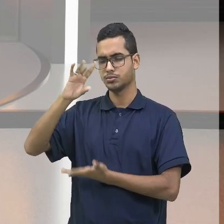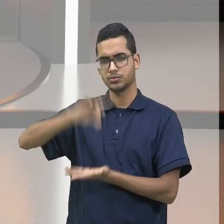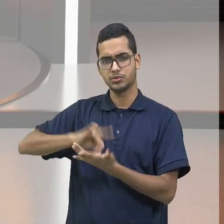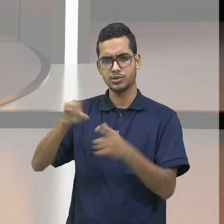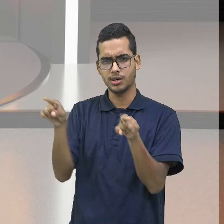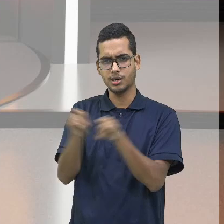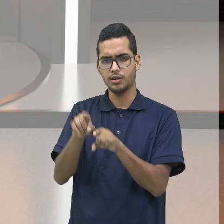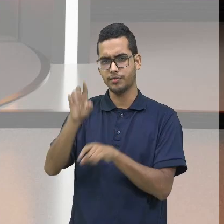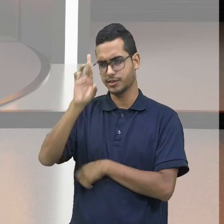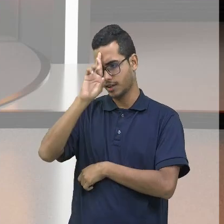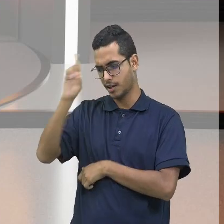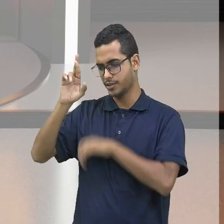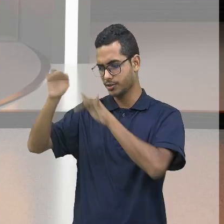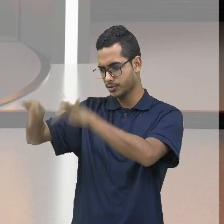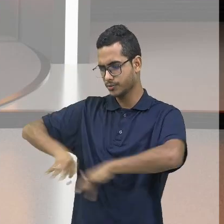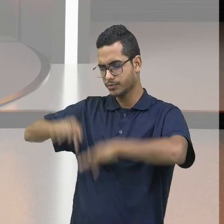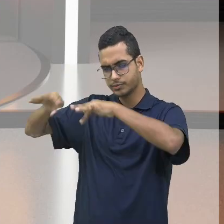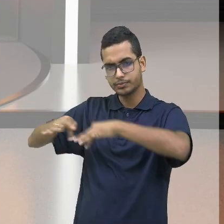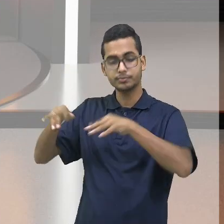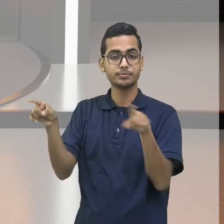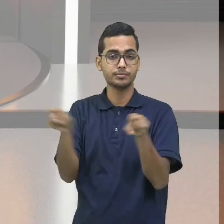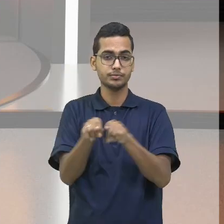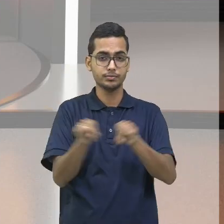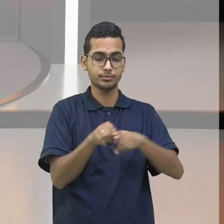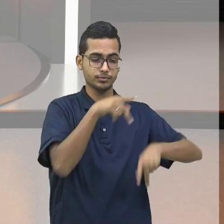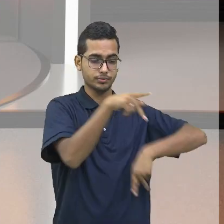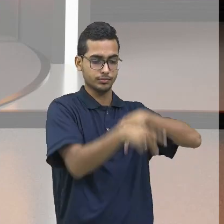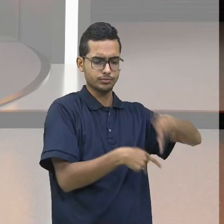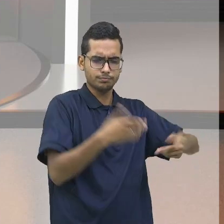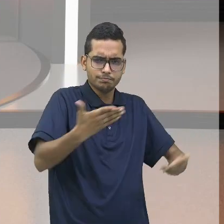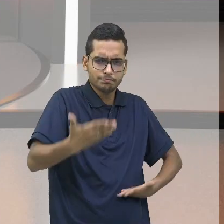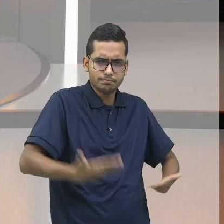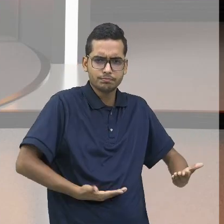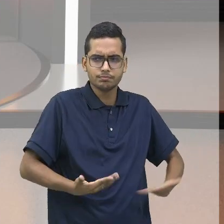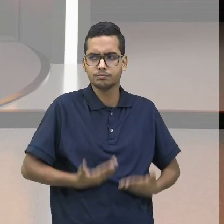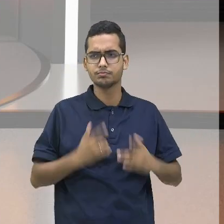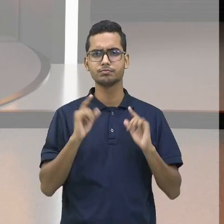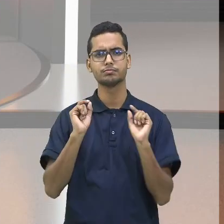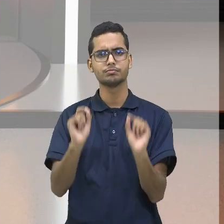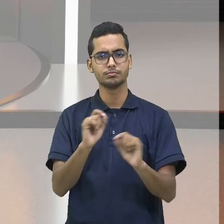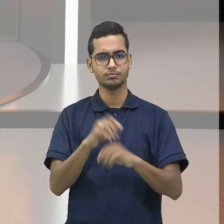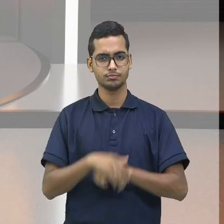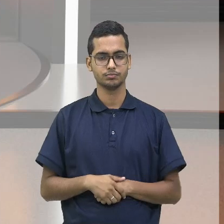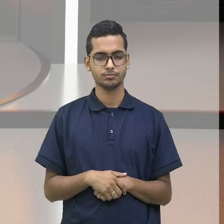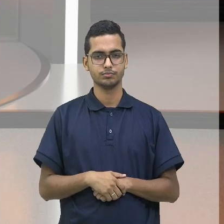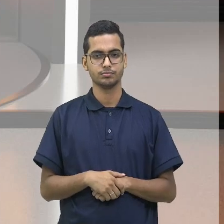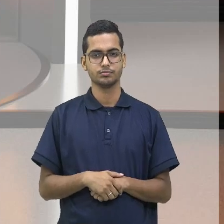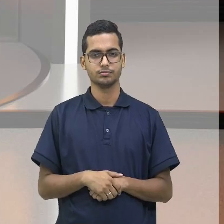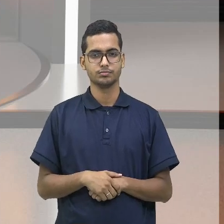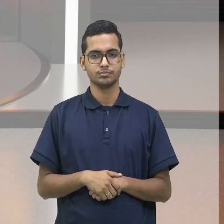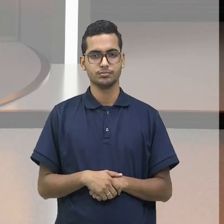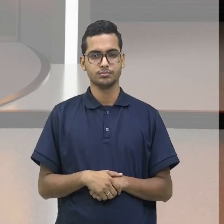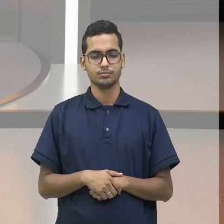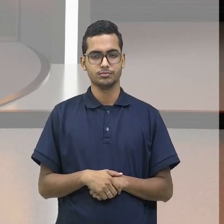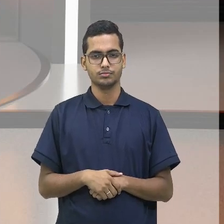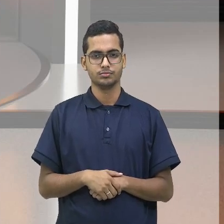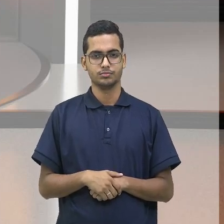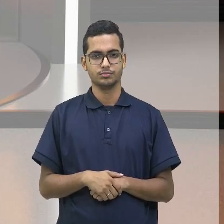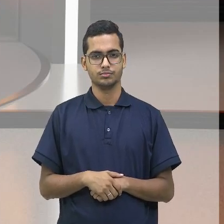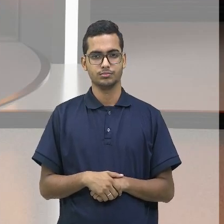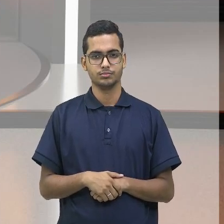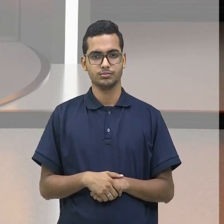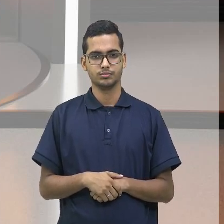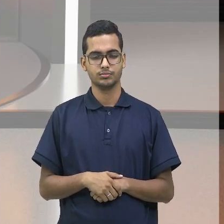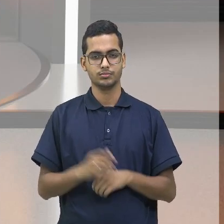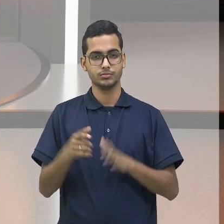Então, você tem justamente a transferência, né, de um poder que estava ligado à figura